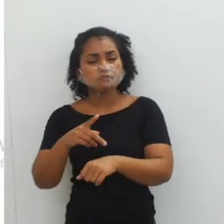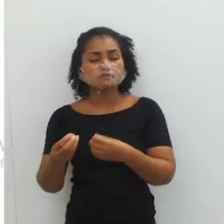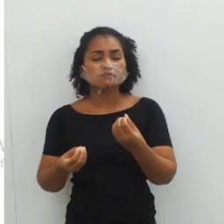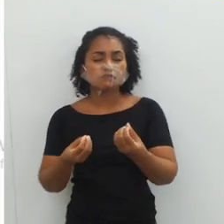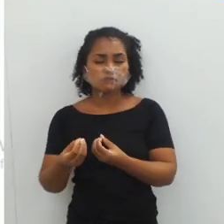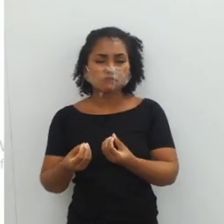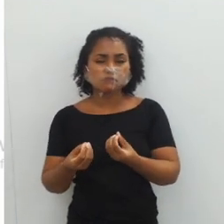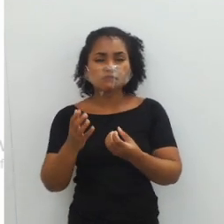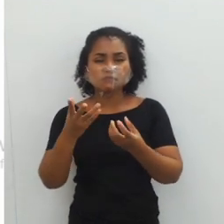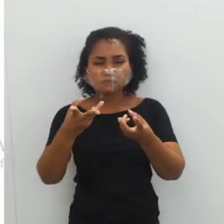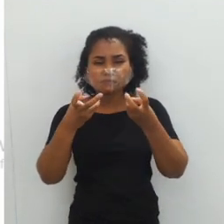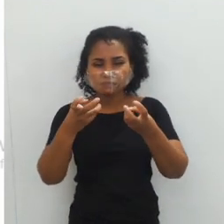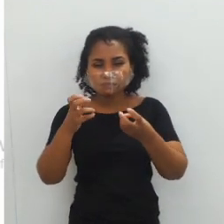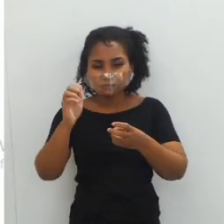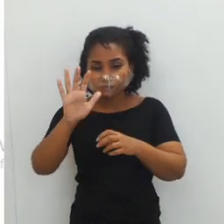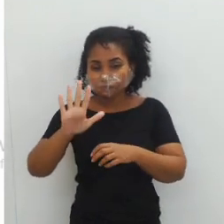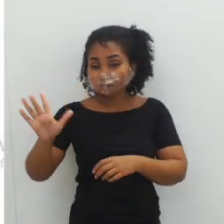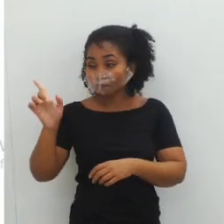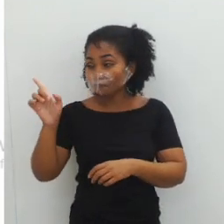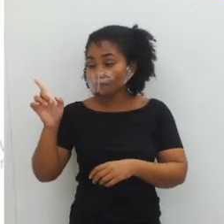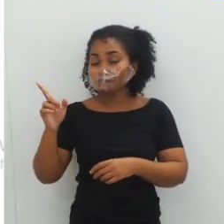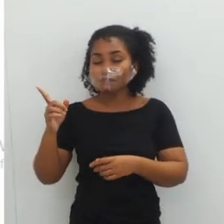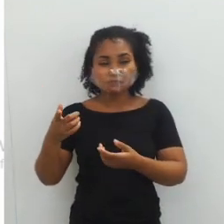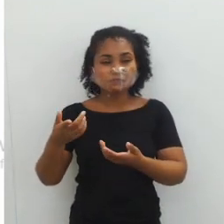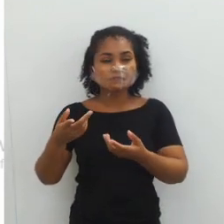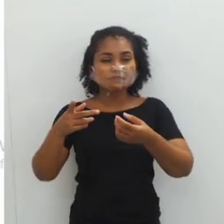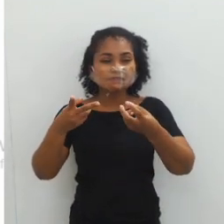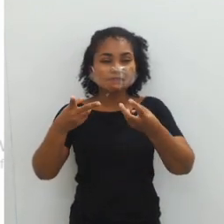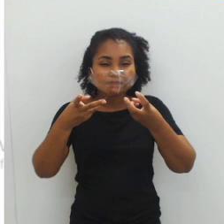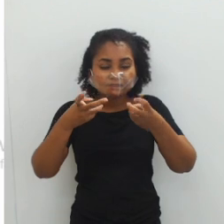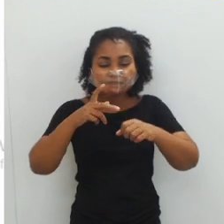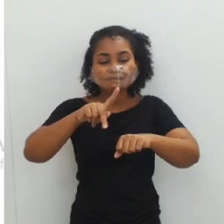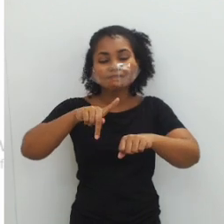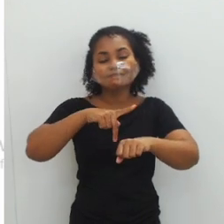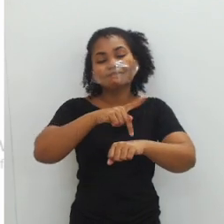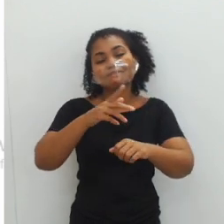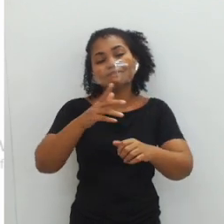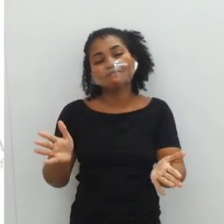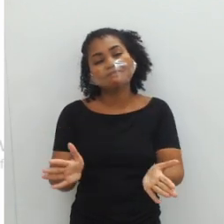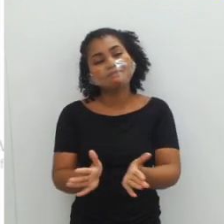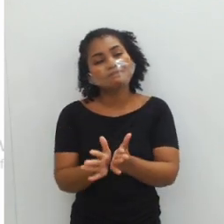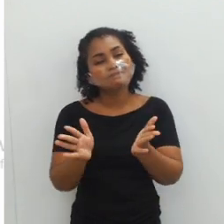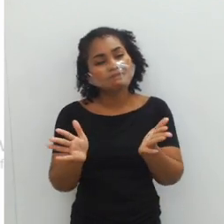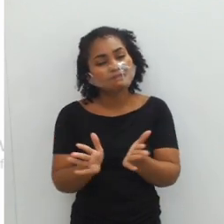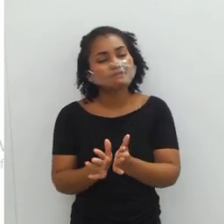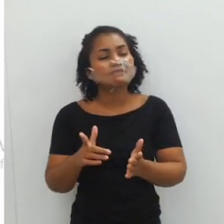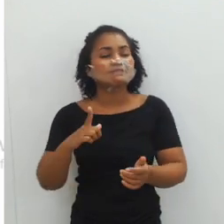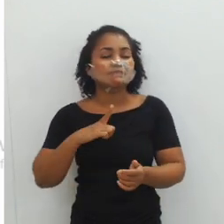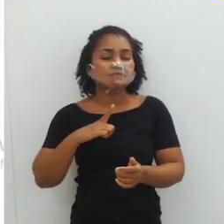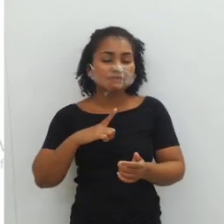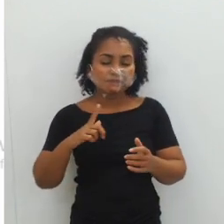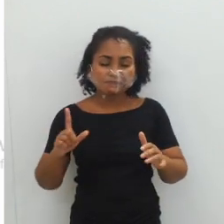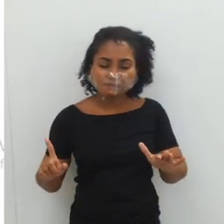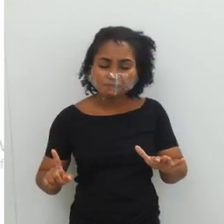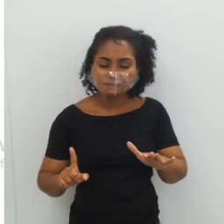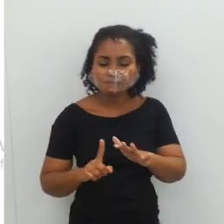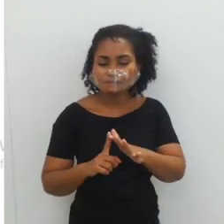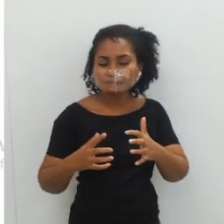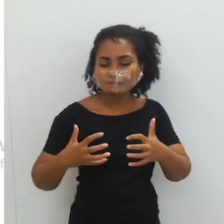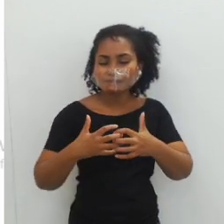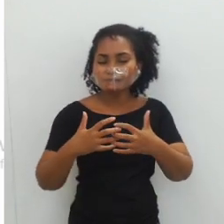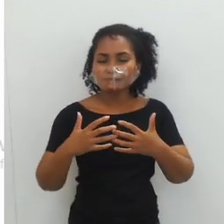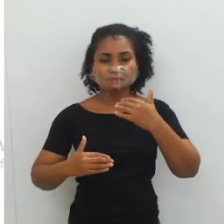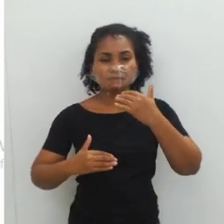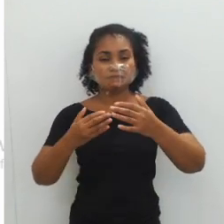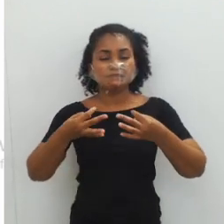mapa anterior, né, existe ainda muitos países pobres. Por mais que tenha essa integração, esse avanço,